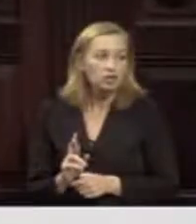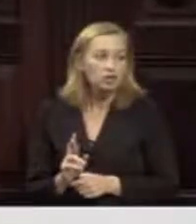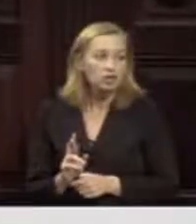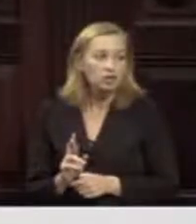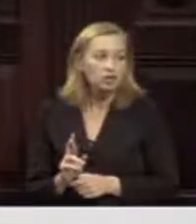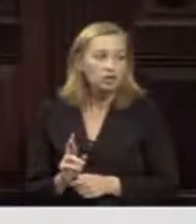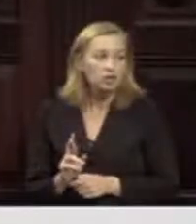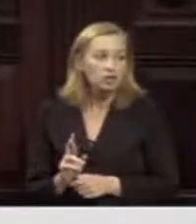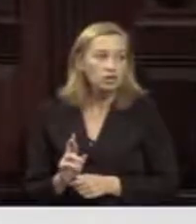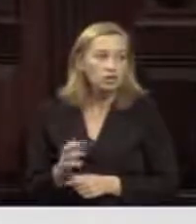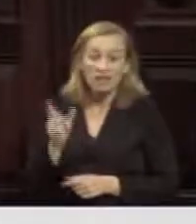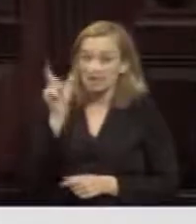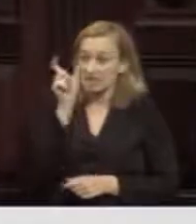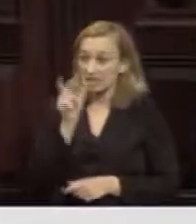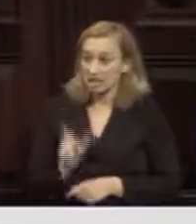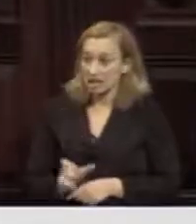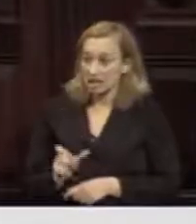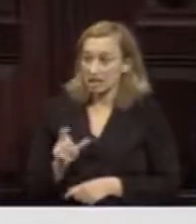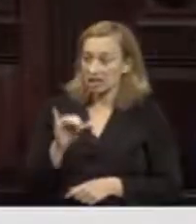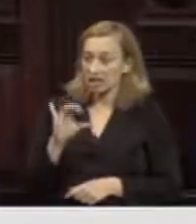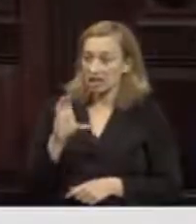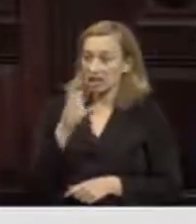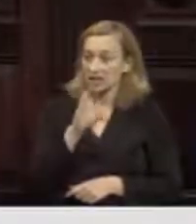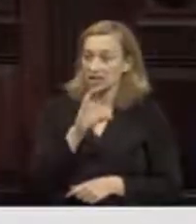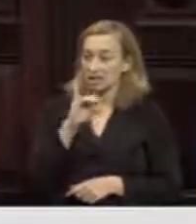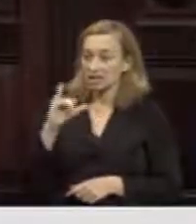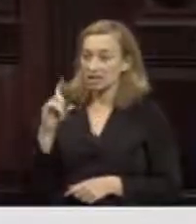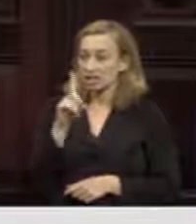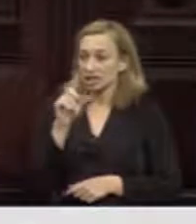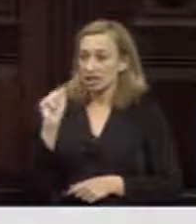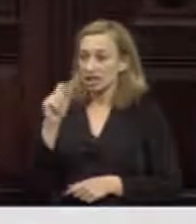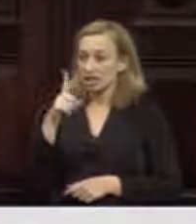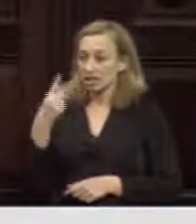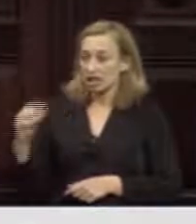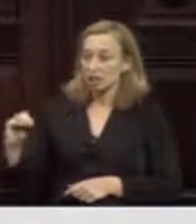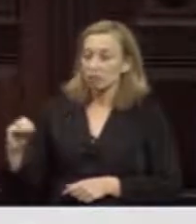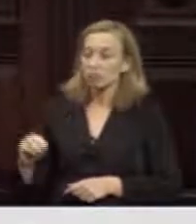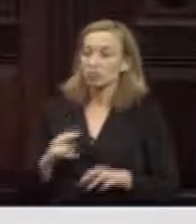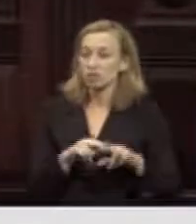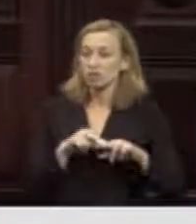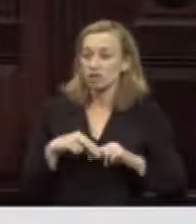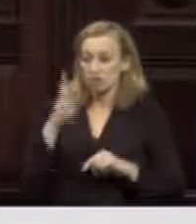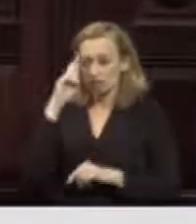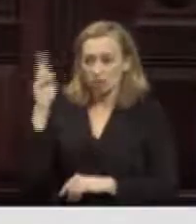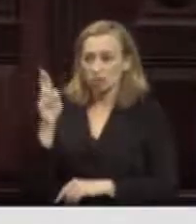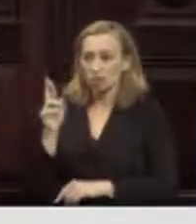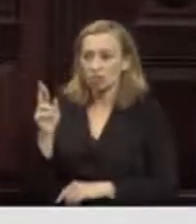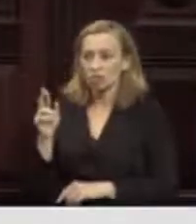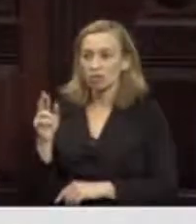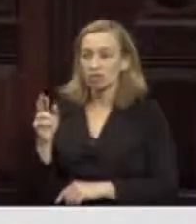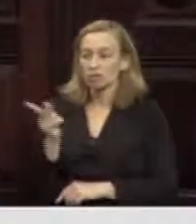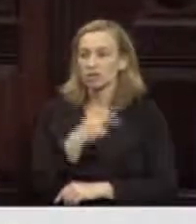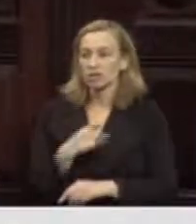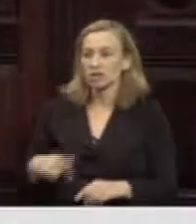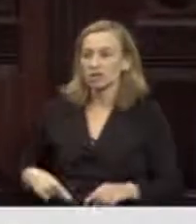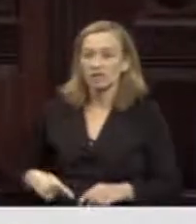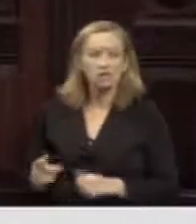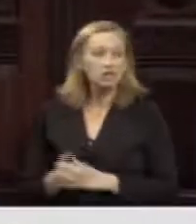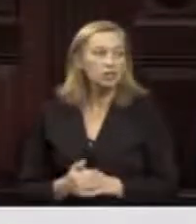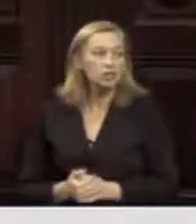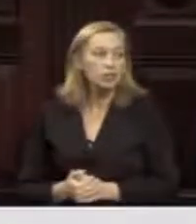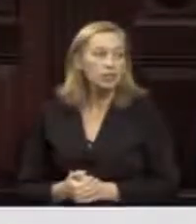seus cidadãos, tem que acolher um projeto dessa iniciativa. Por isso, senhor presidente, queria lamentar que esse